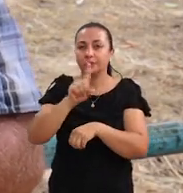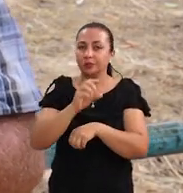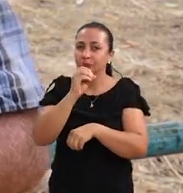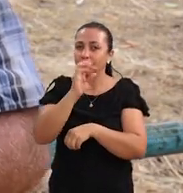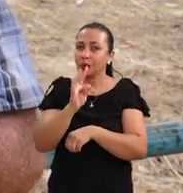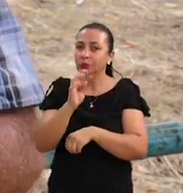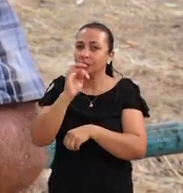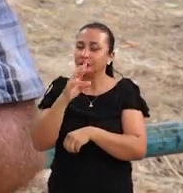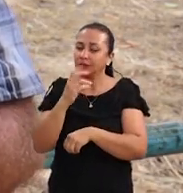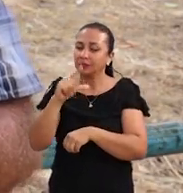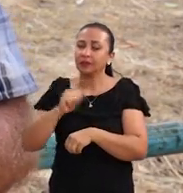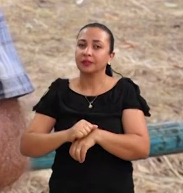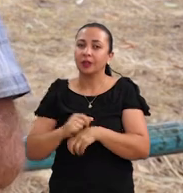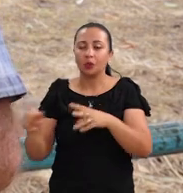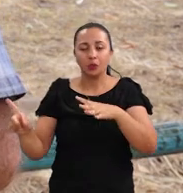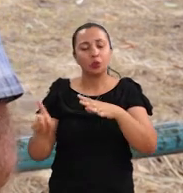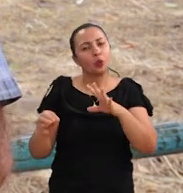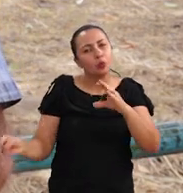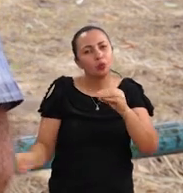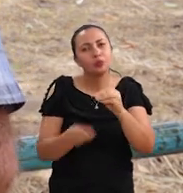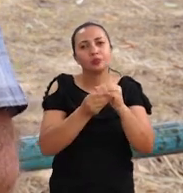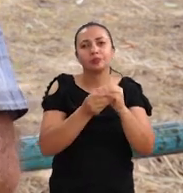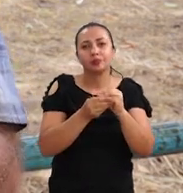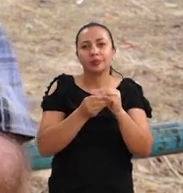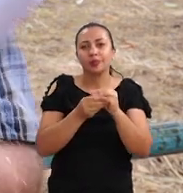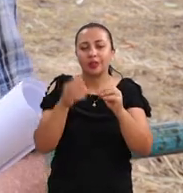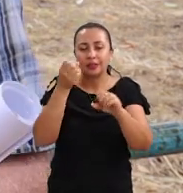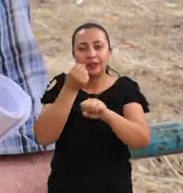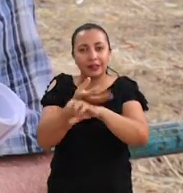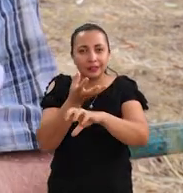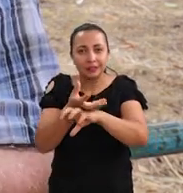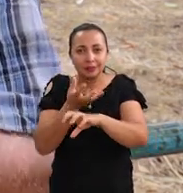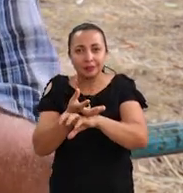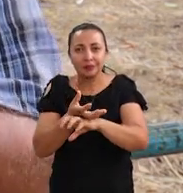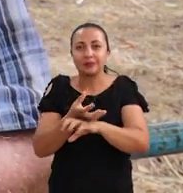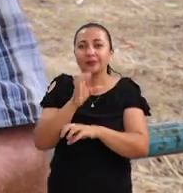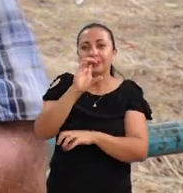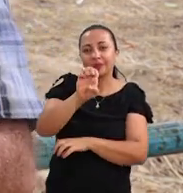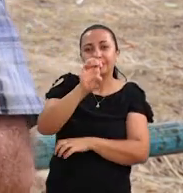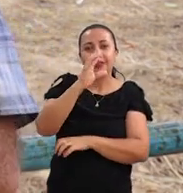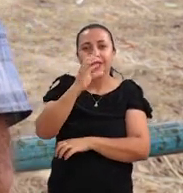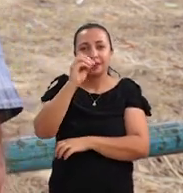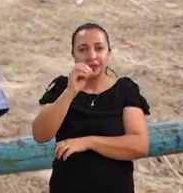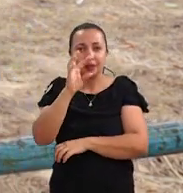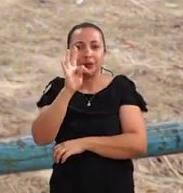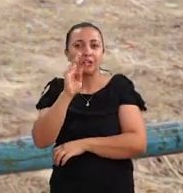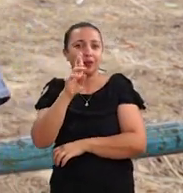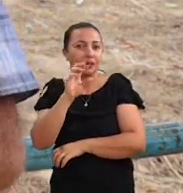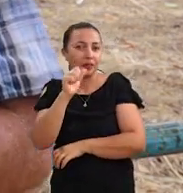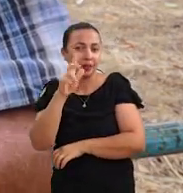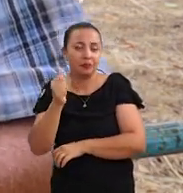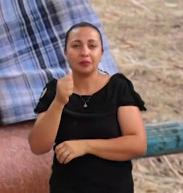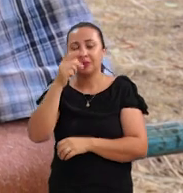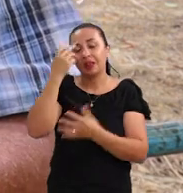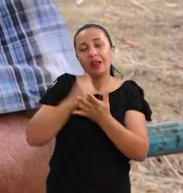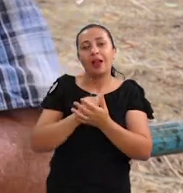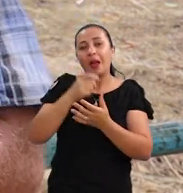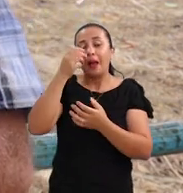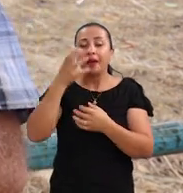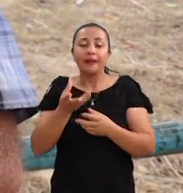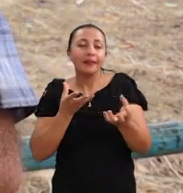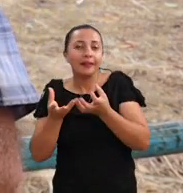uma disciplina de introdução à ecoterapia, uma disciplina optativa, né, na formação aí, né, dos zootecnistas,